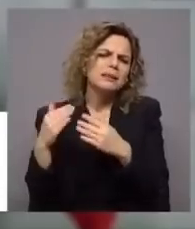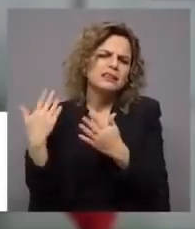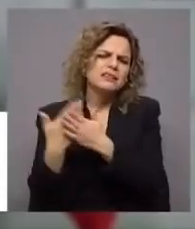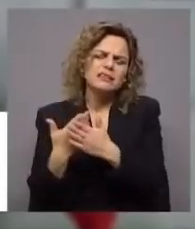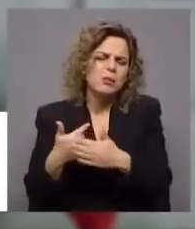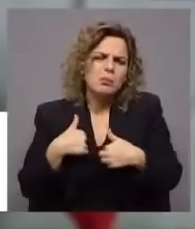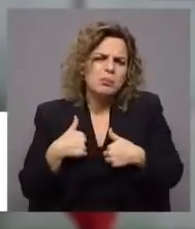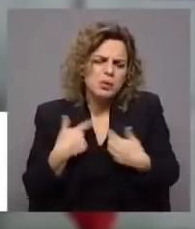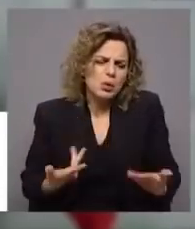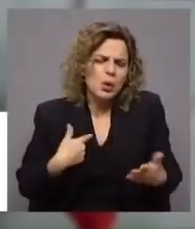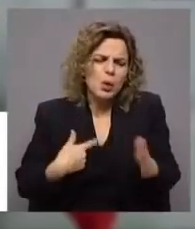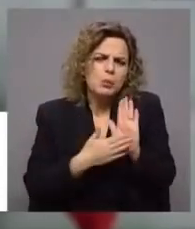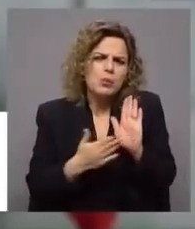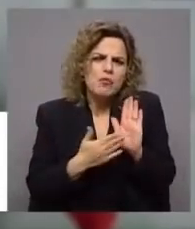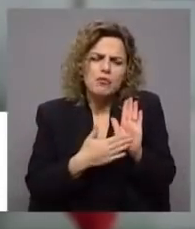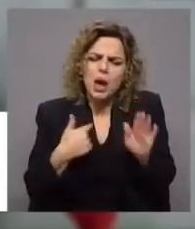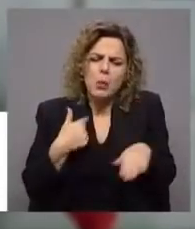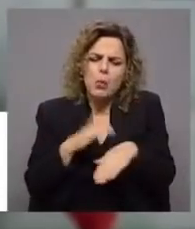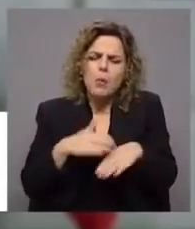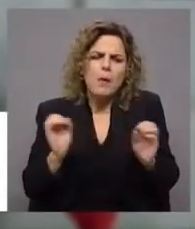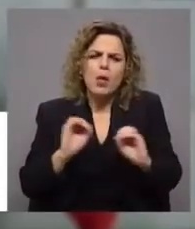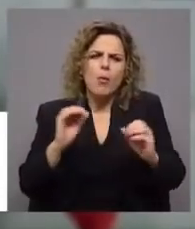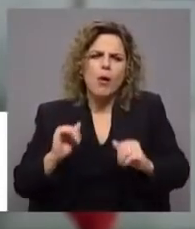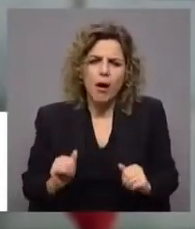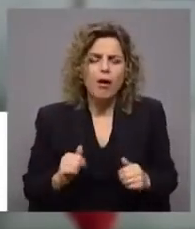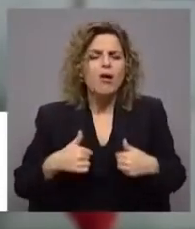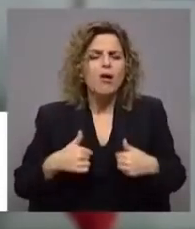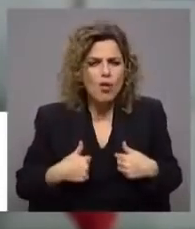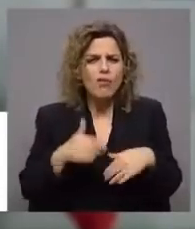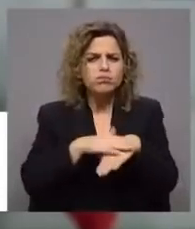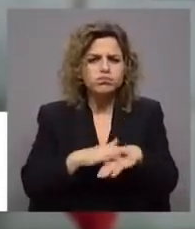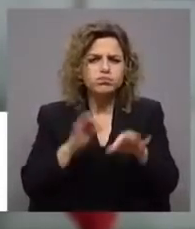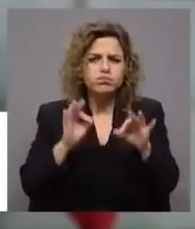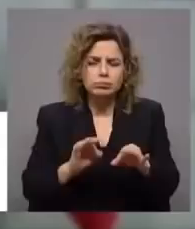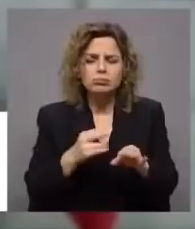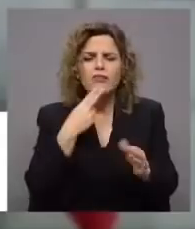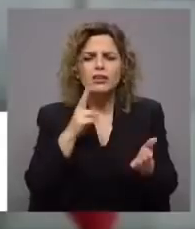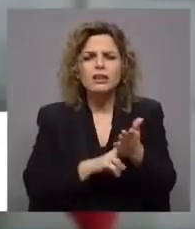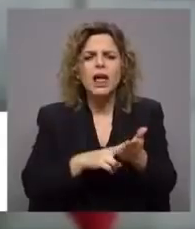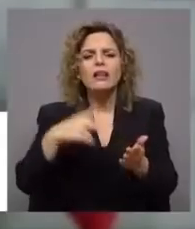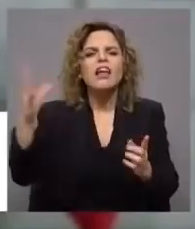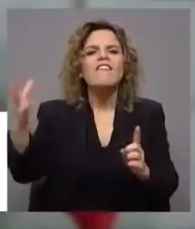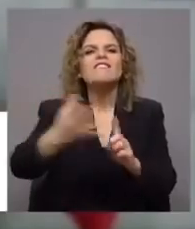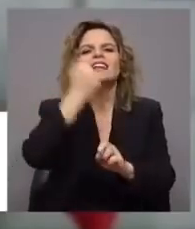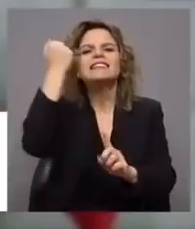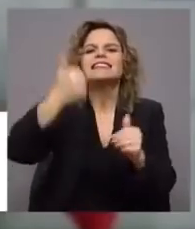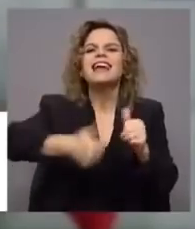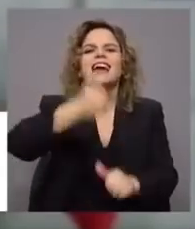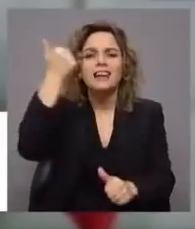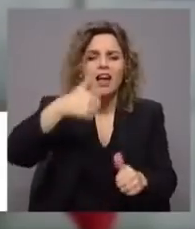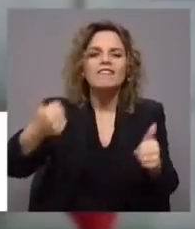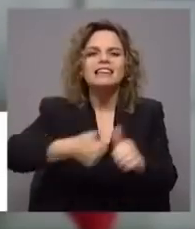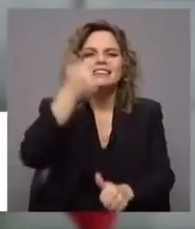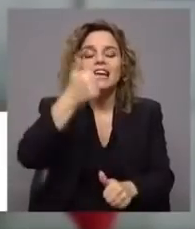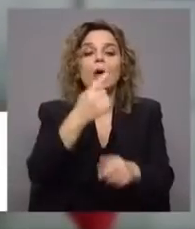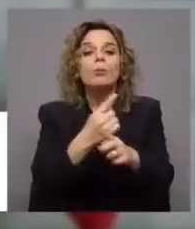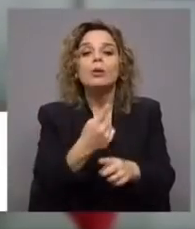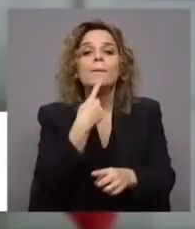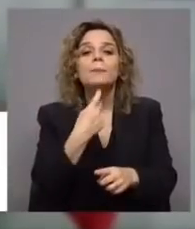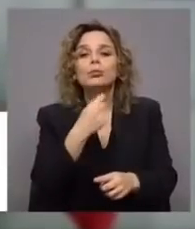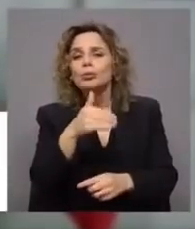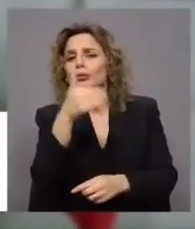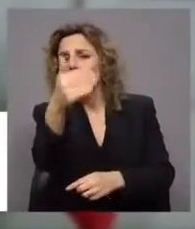a minha inocência e eu consegui provar que a verdade ia vencer. E a verdade venceu. Quando você pergunta de